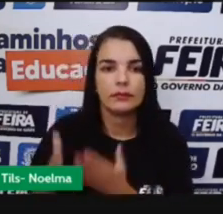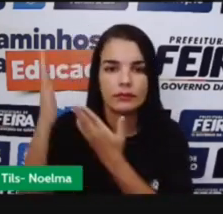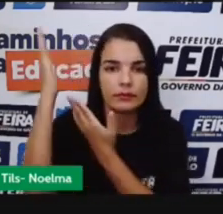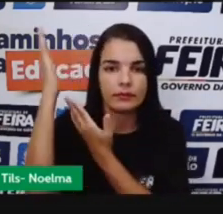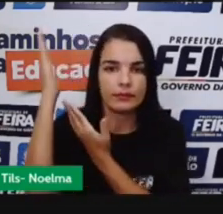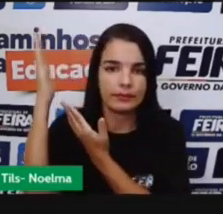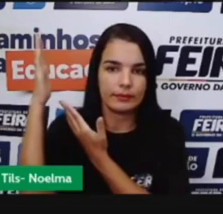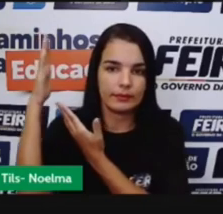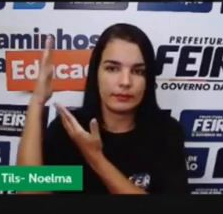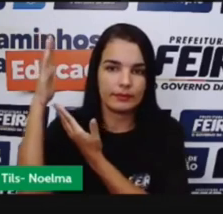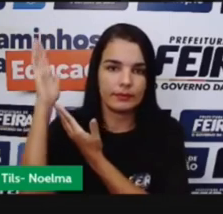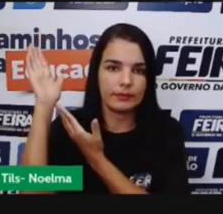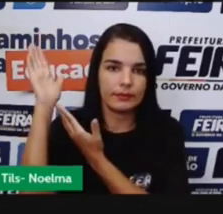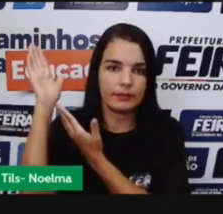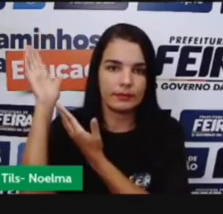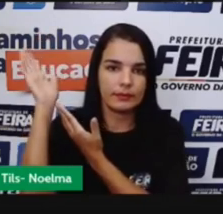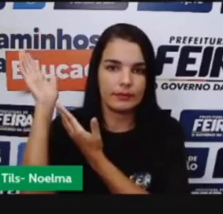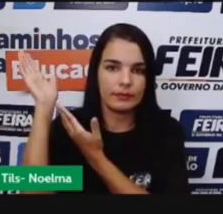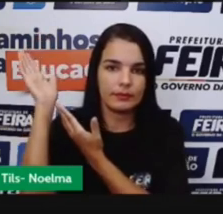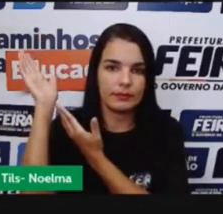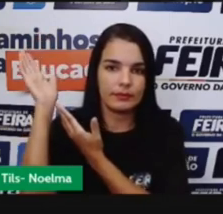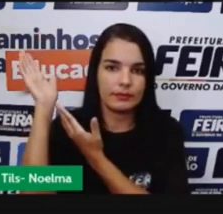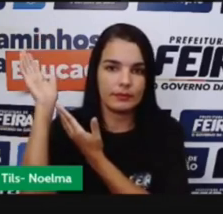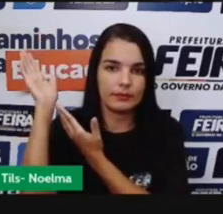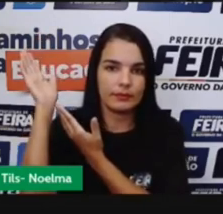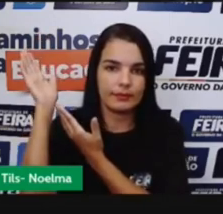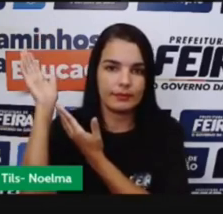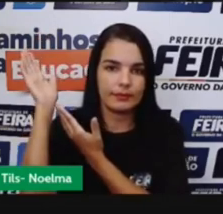2.448 livros, certo?